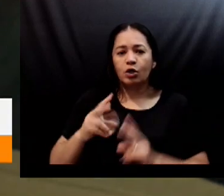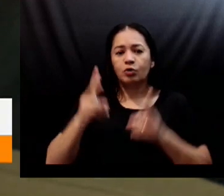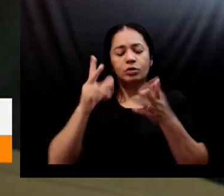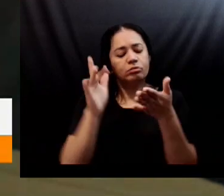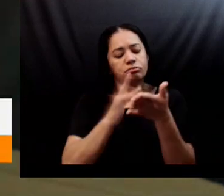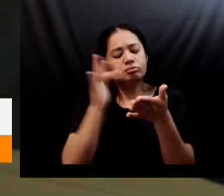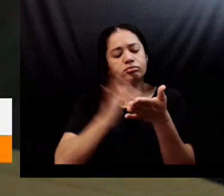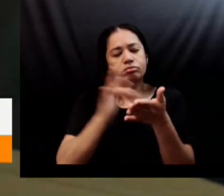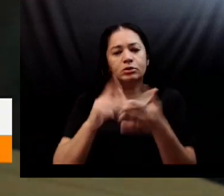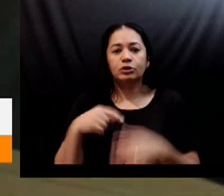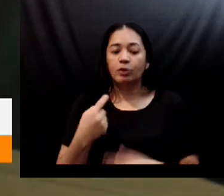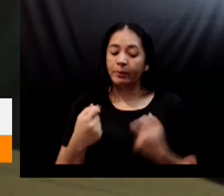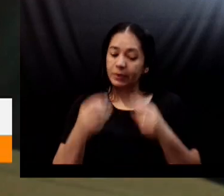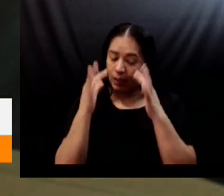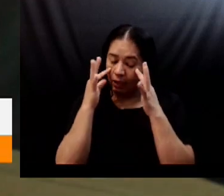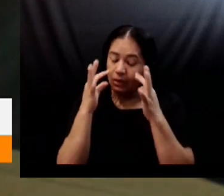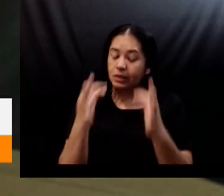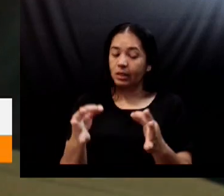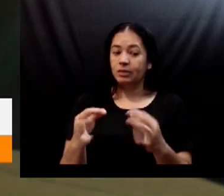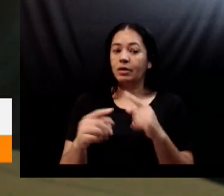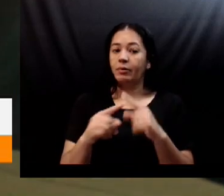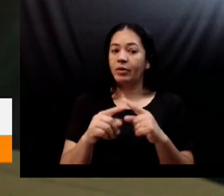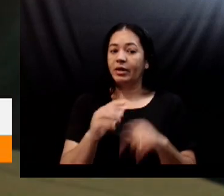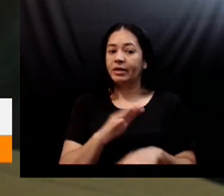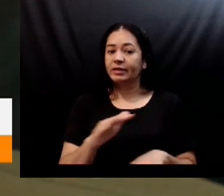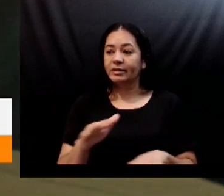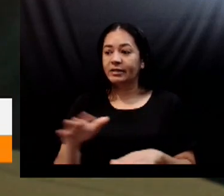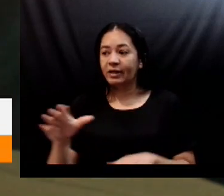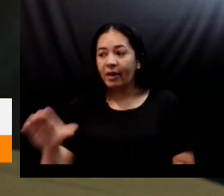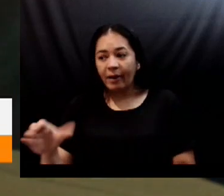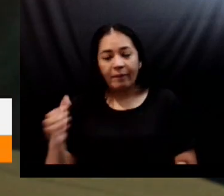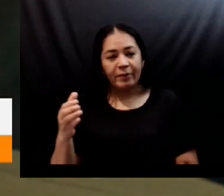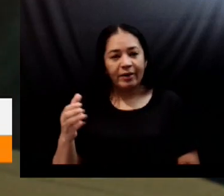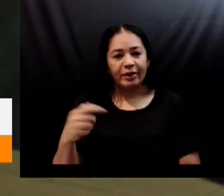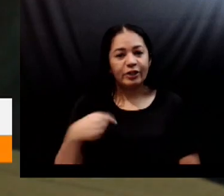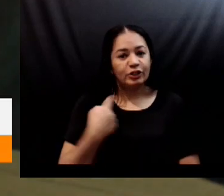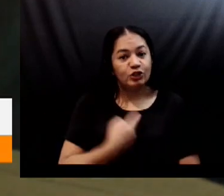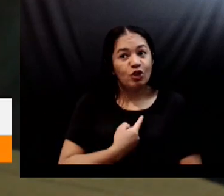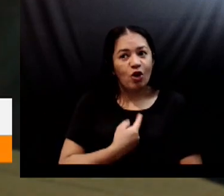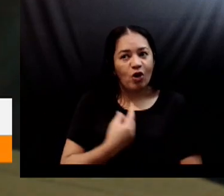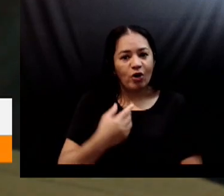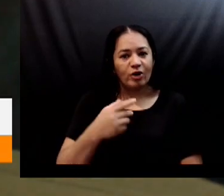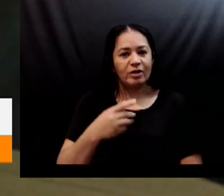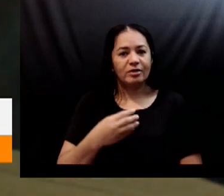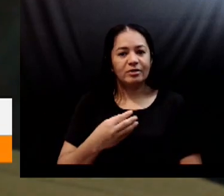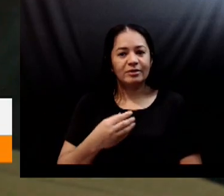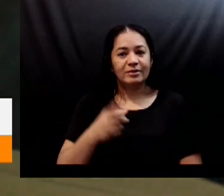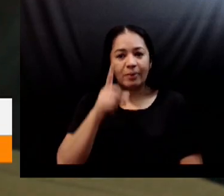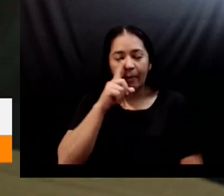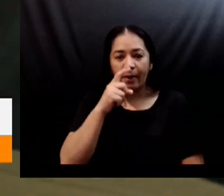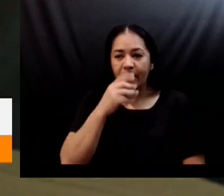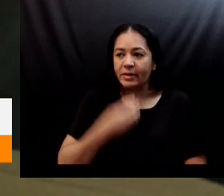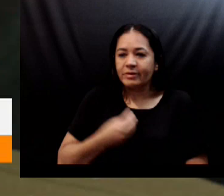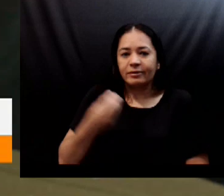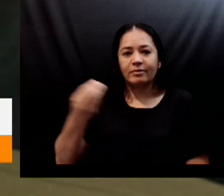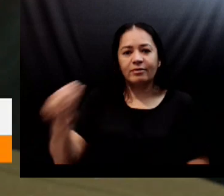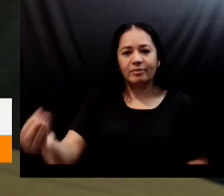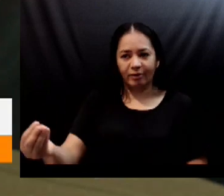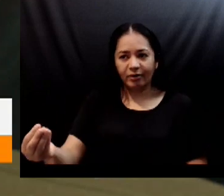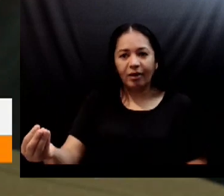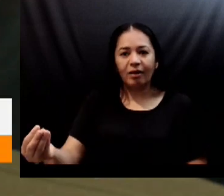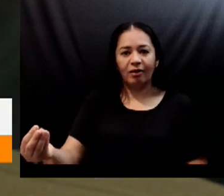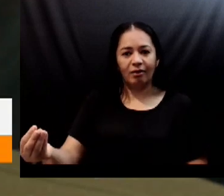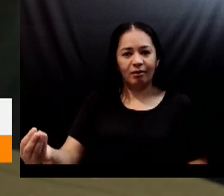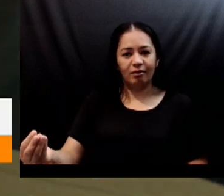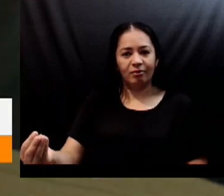atentar, porque a criança ela não vai lá pegar o celular. A gente, né, nós pais que vamos inserir o celular na vida deles. Então a gente precisa